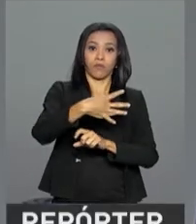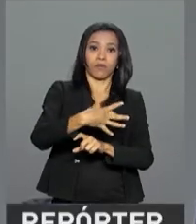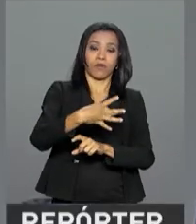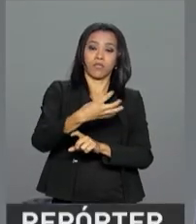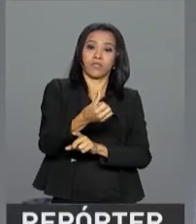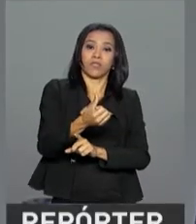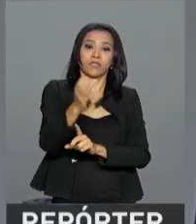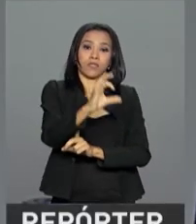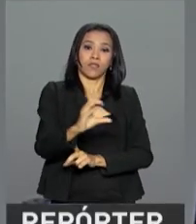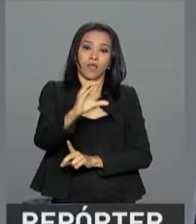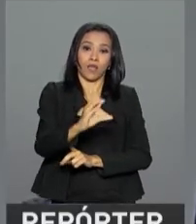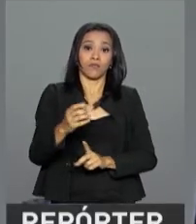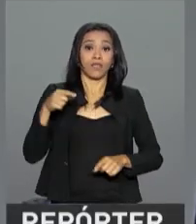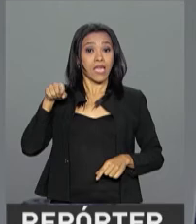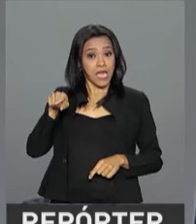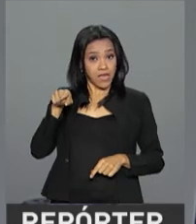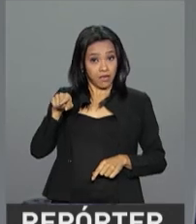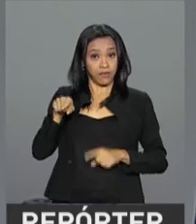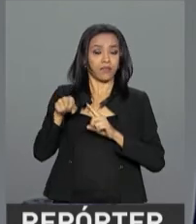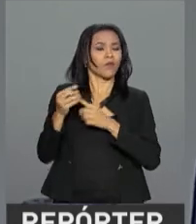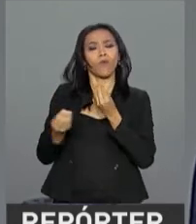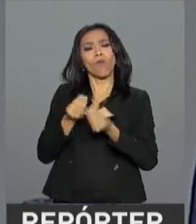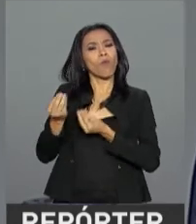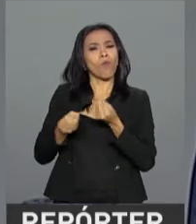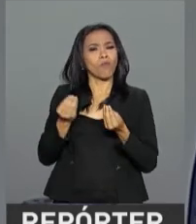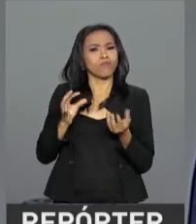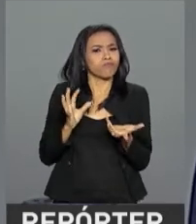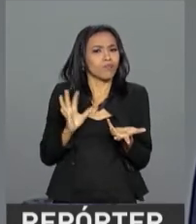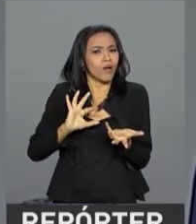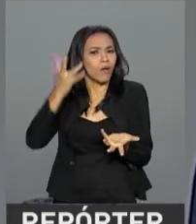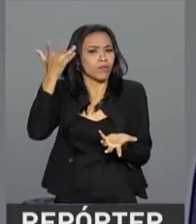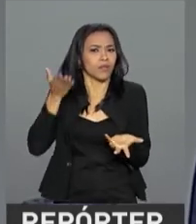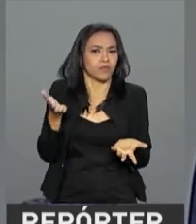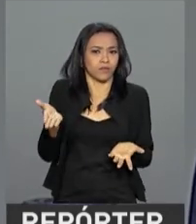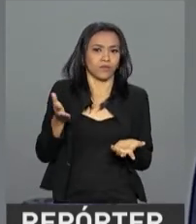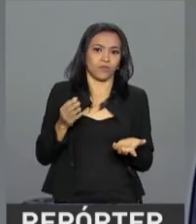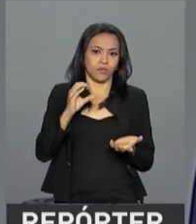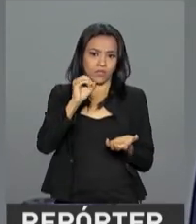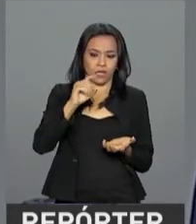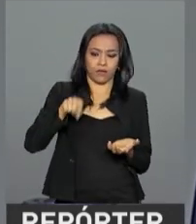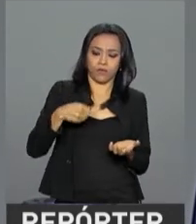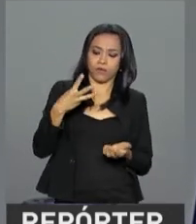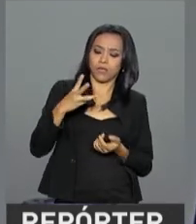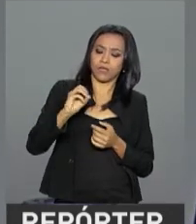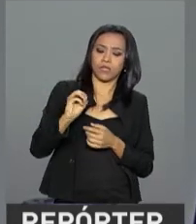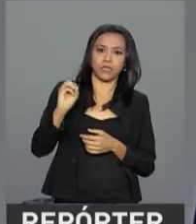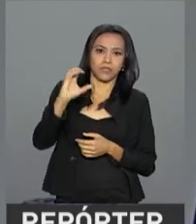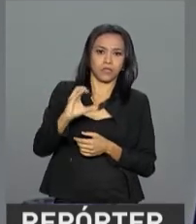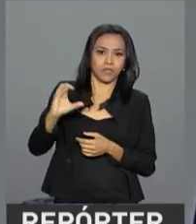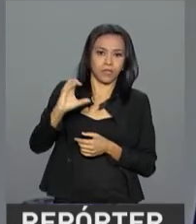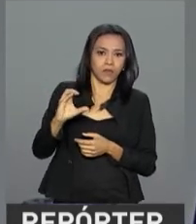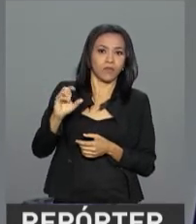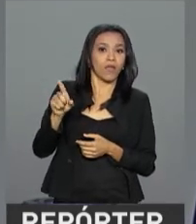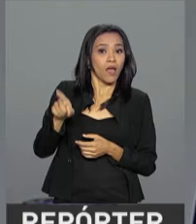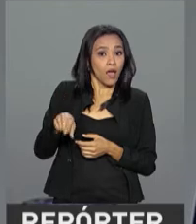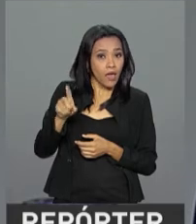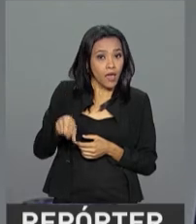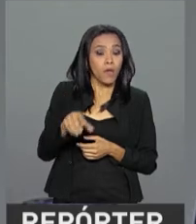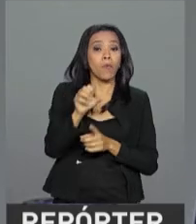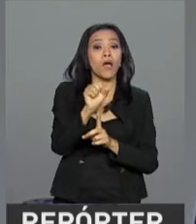de 30 centavos como é que isso funciona isso será uma subvenção econômica